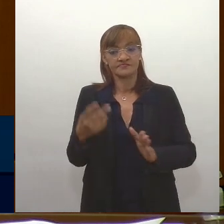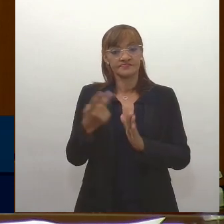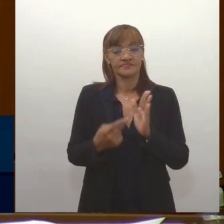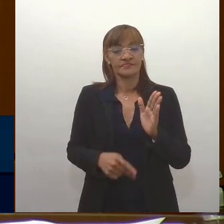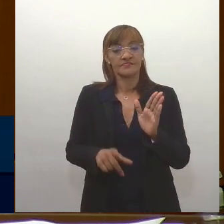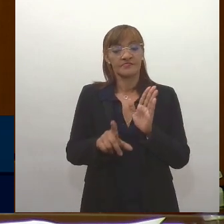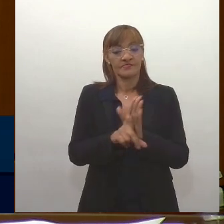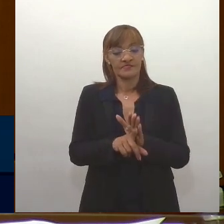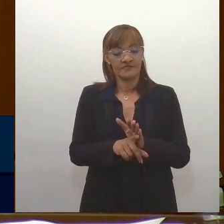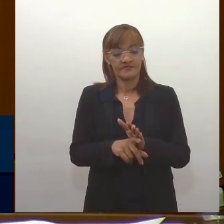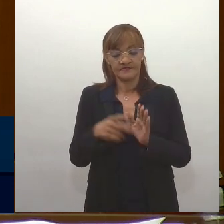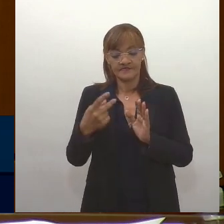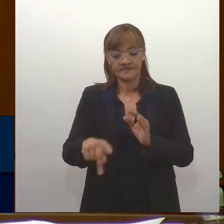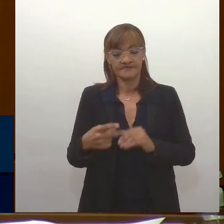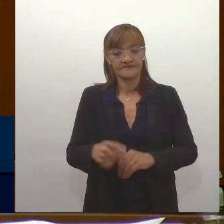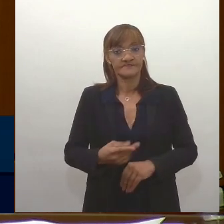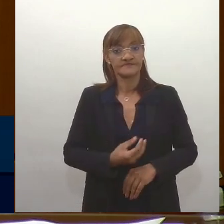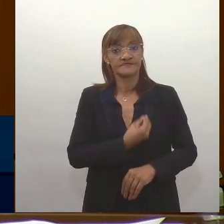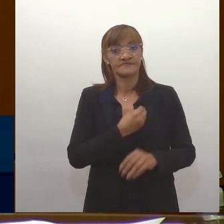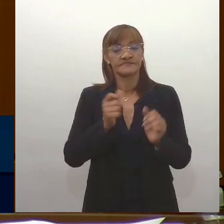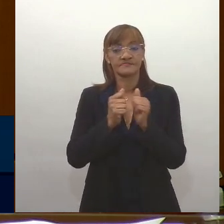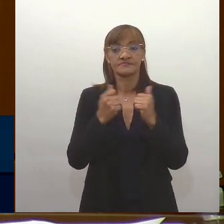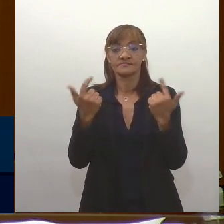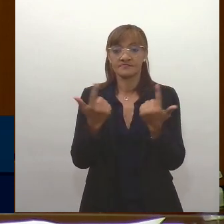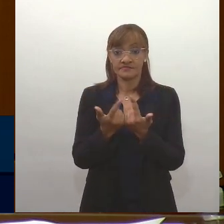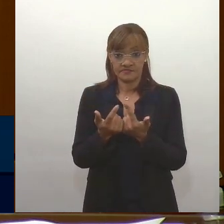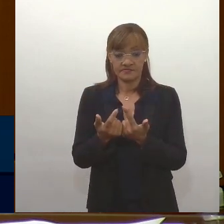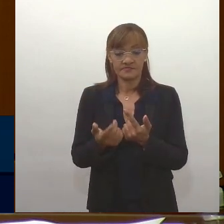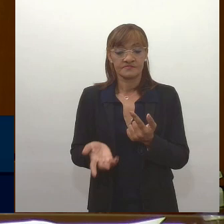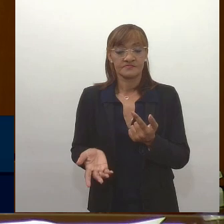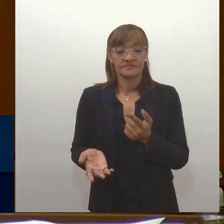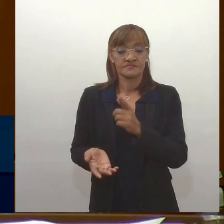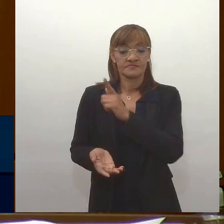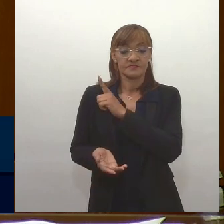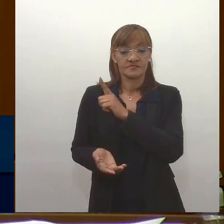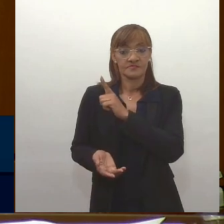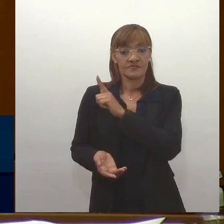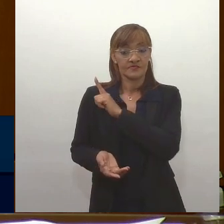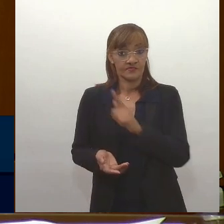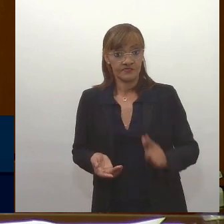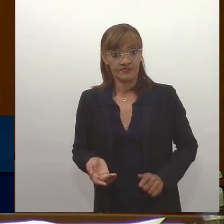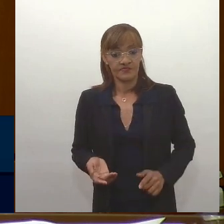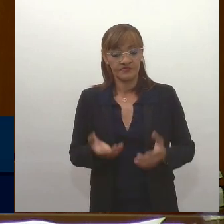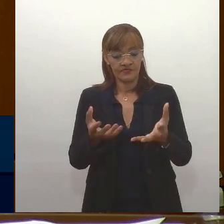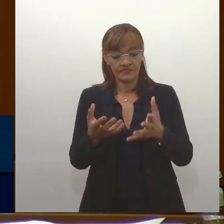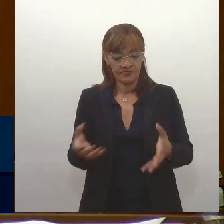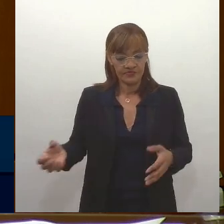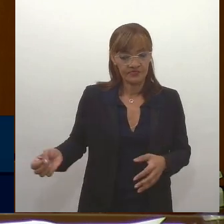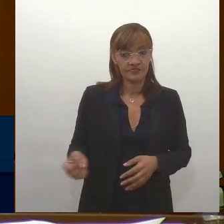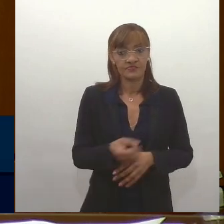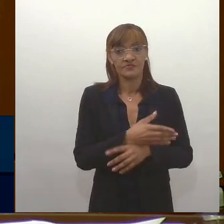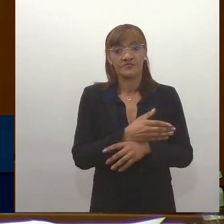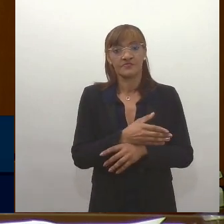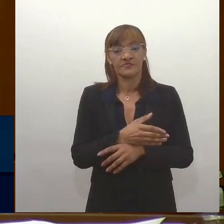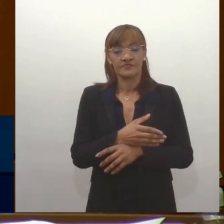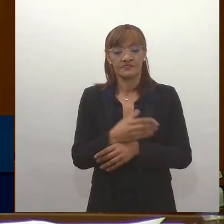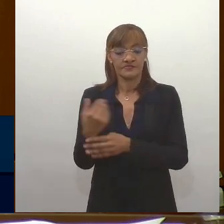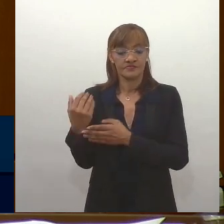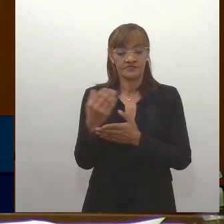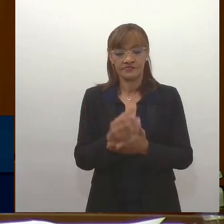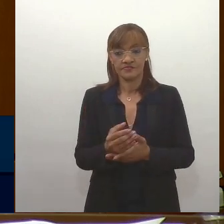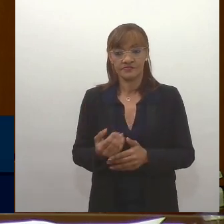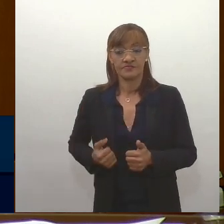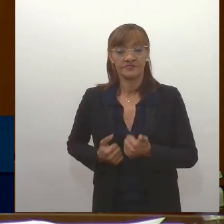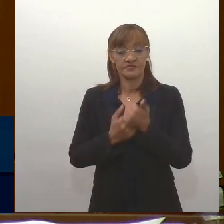Legislativa o governo busca fomentar novos investimentos e fortalecer os já existentes oferecendo